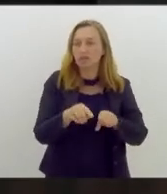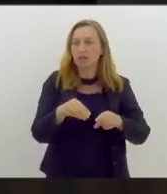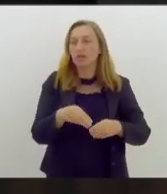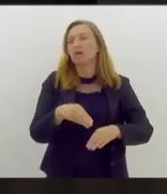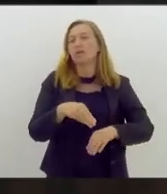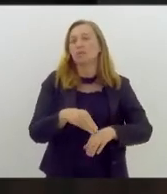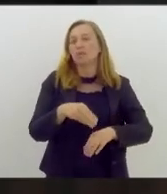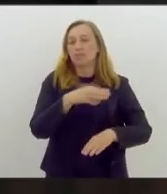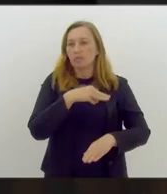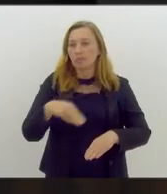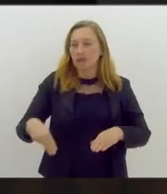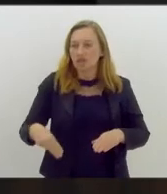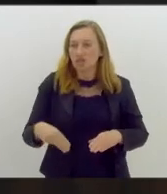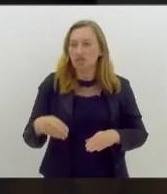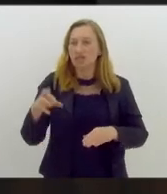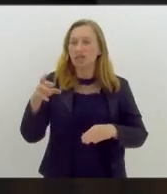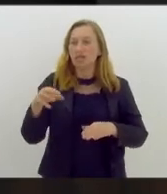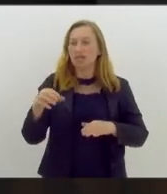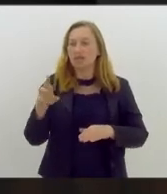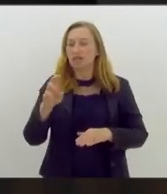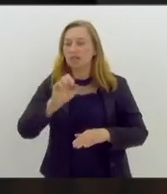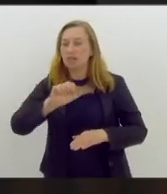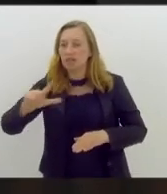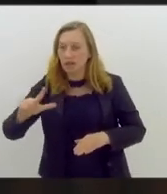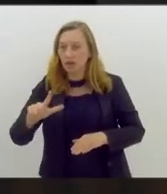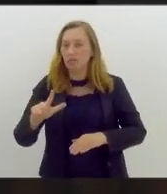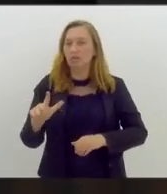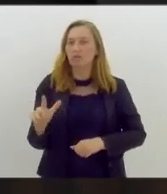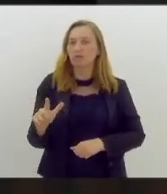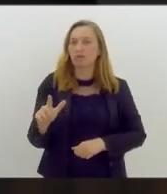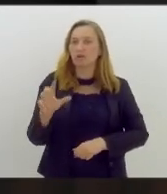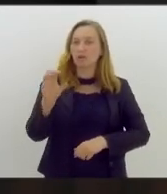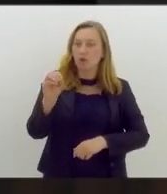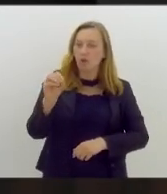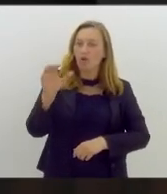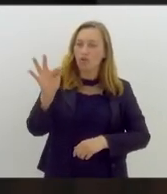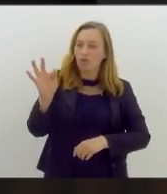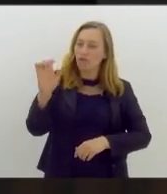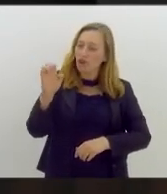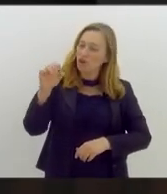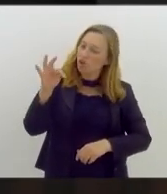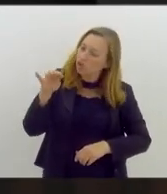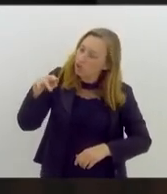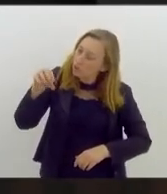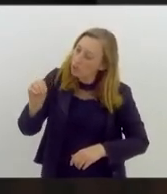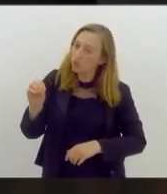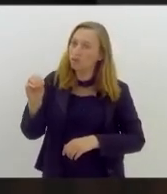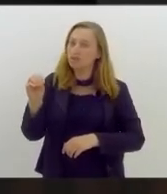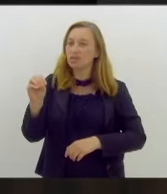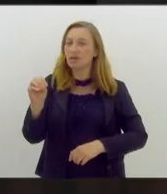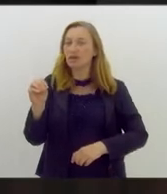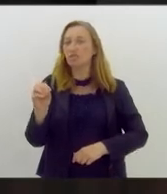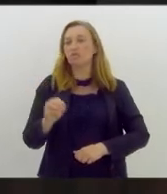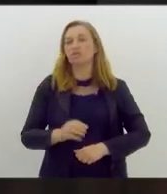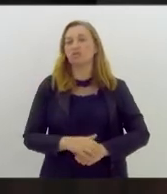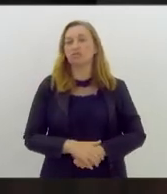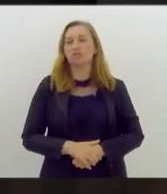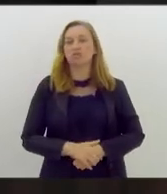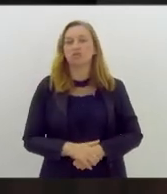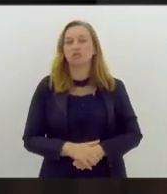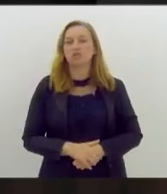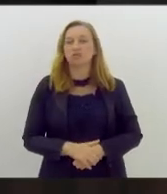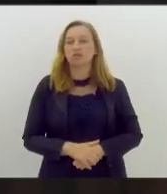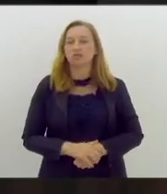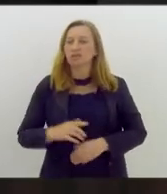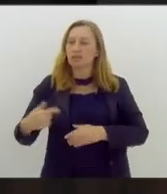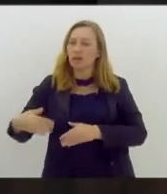Justice Policy pela London School of Economics and Political Science do Reino Unido. Ao